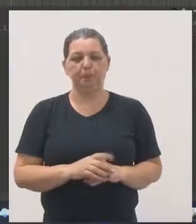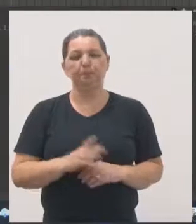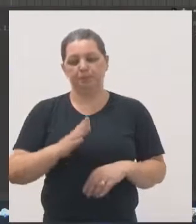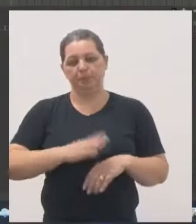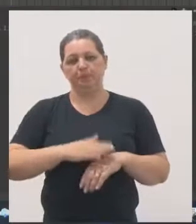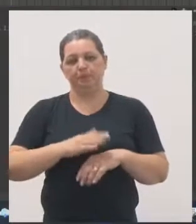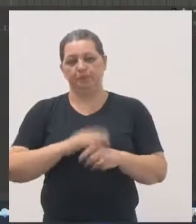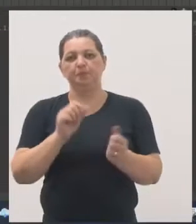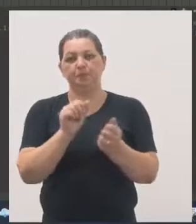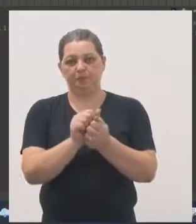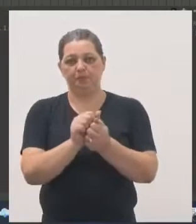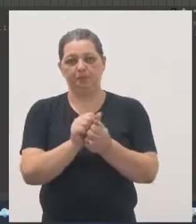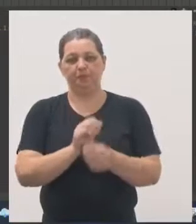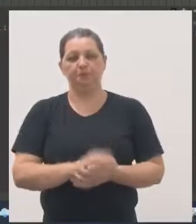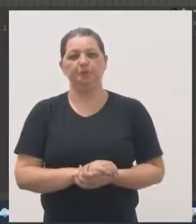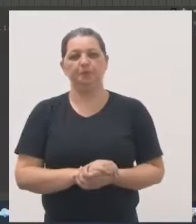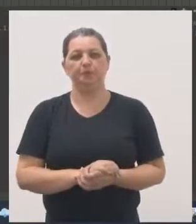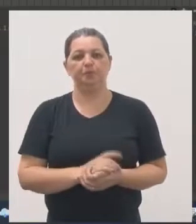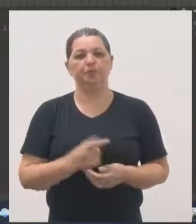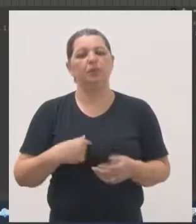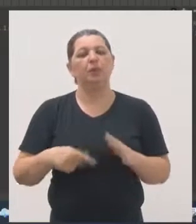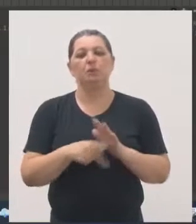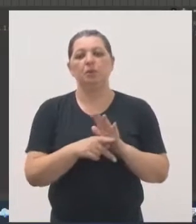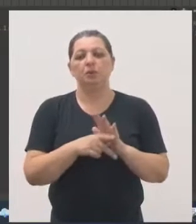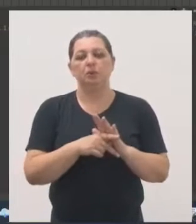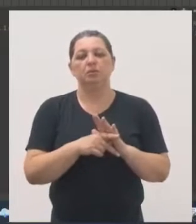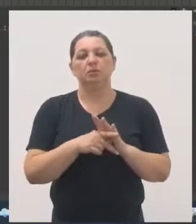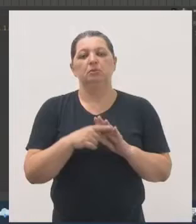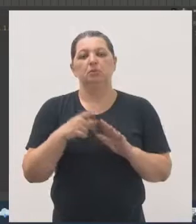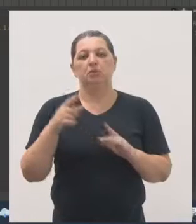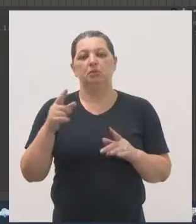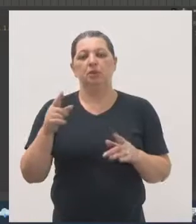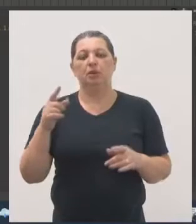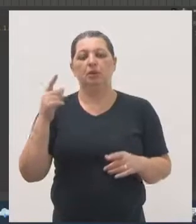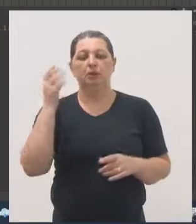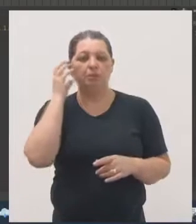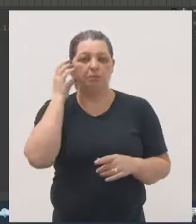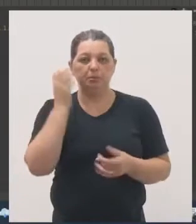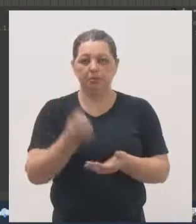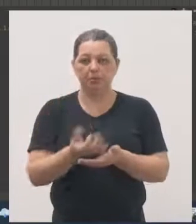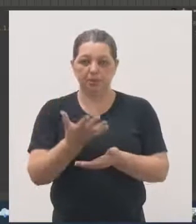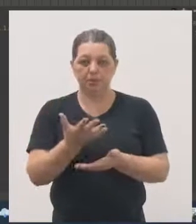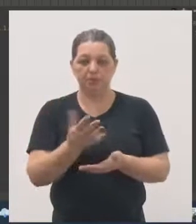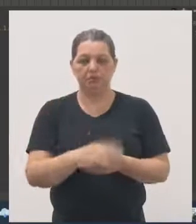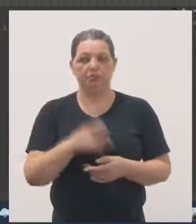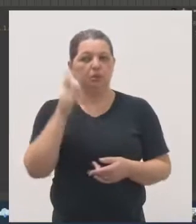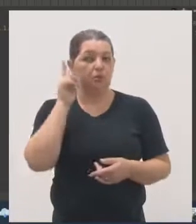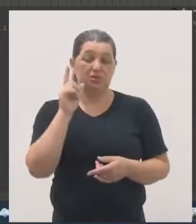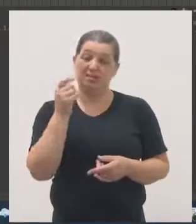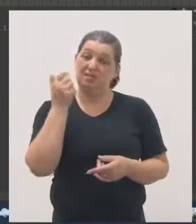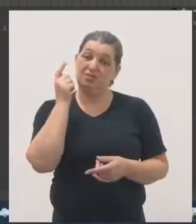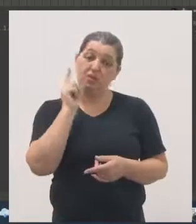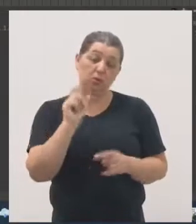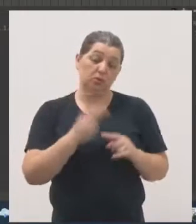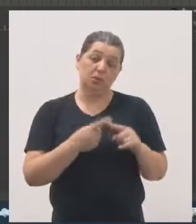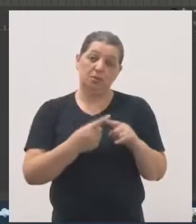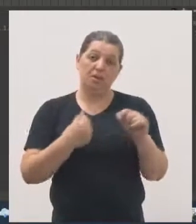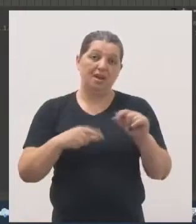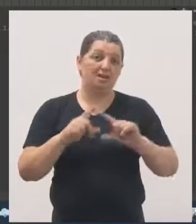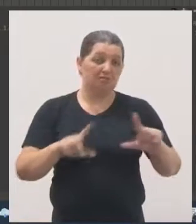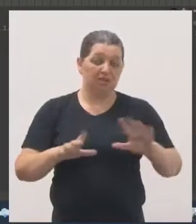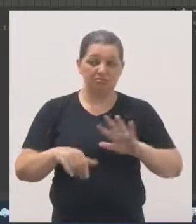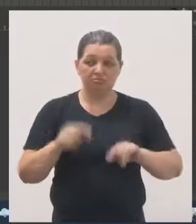juntos aqui, então. Eu vou colocar para tocar esse pedaço. Eu não sei se a gente vai conseguir